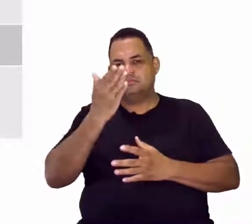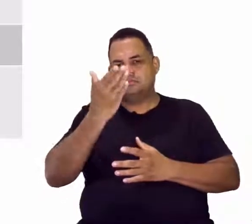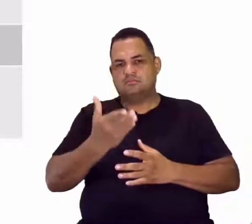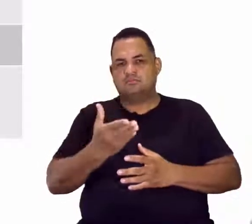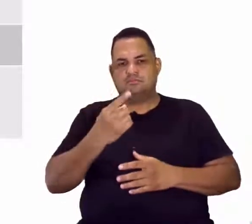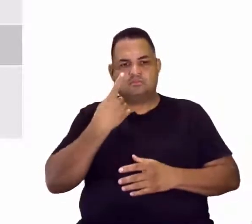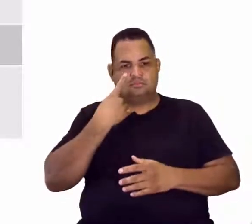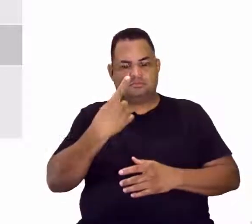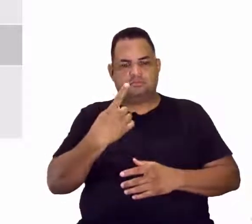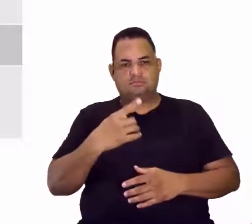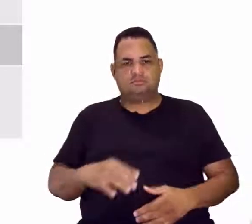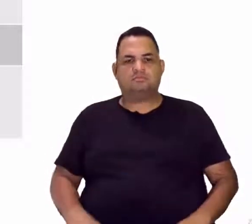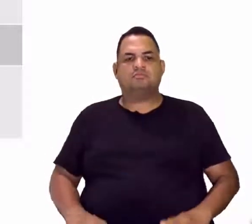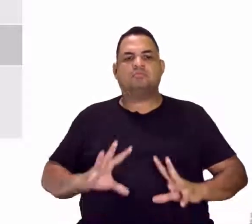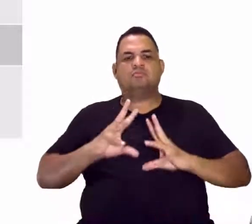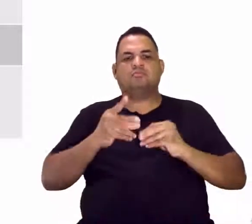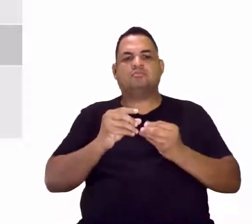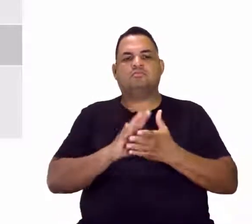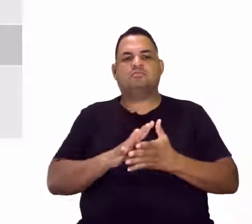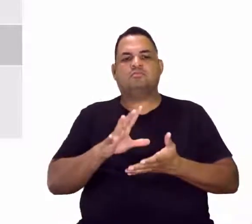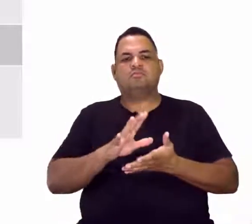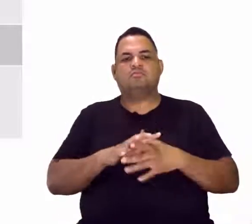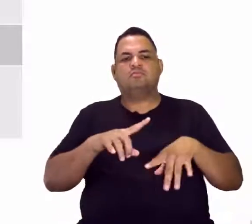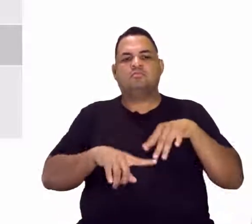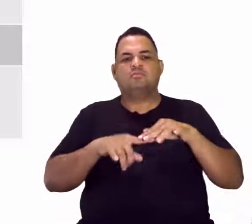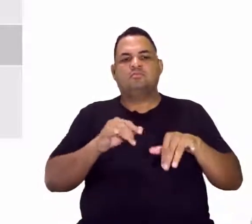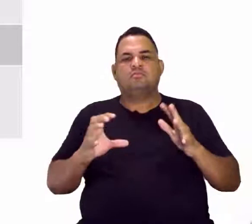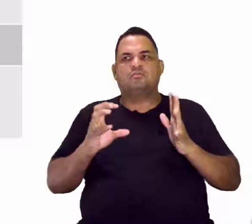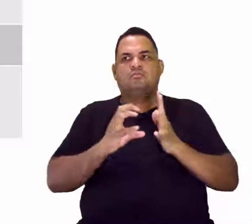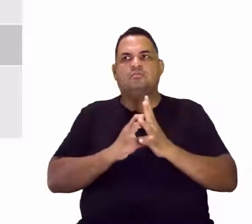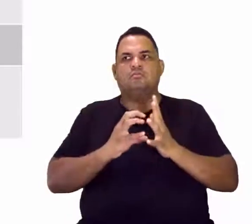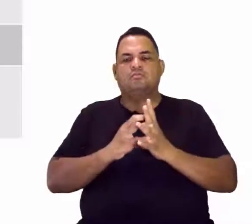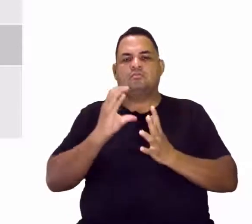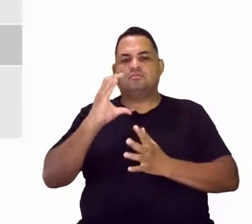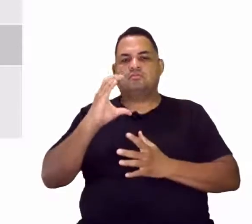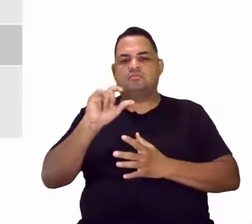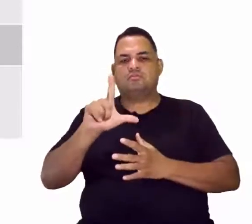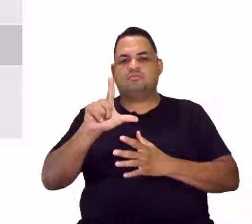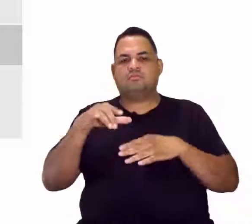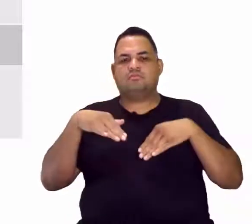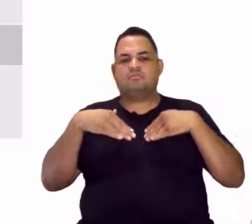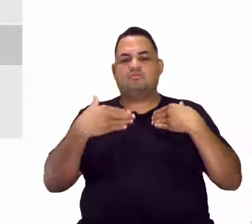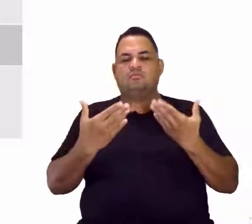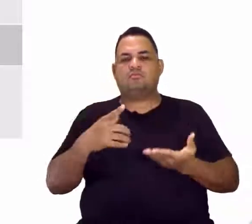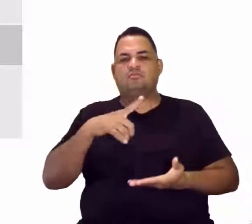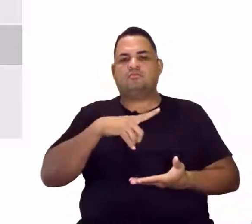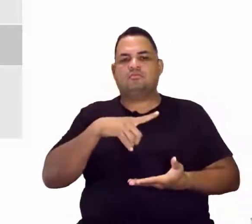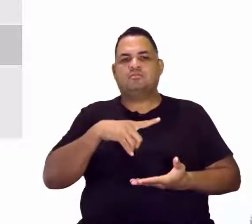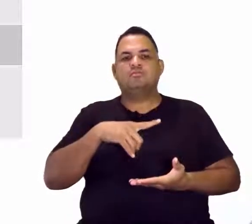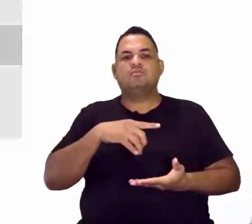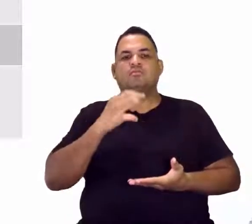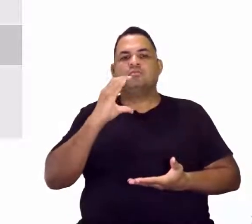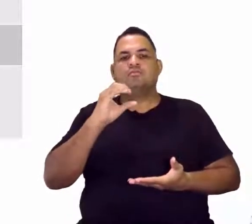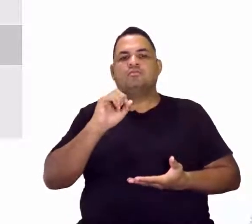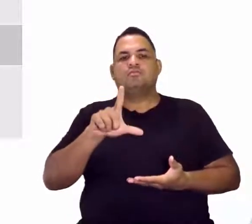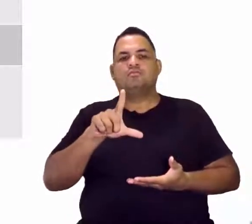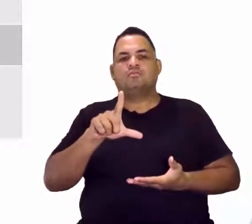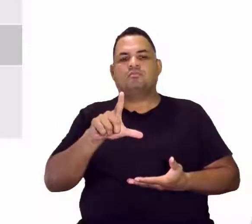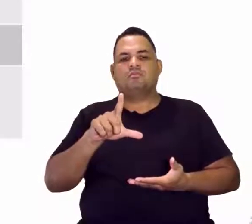observar? Todos têm o elemento central cloro. Quando eu tenho para o cloro